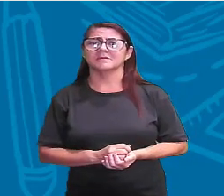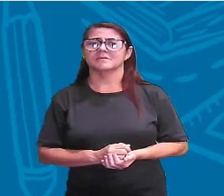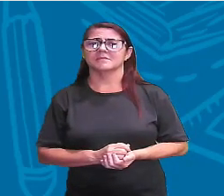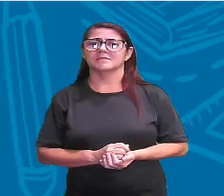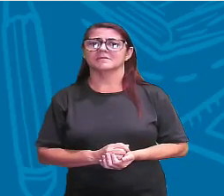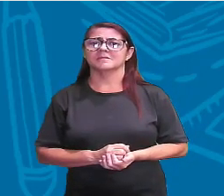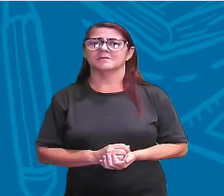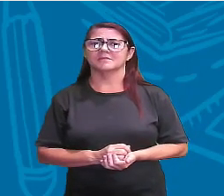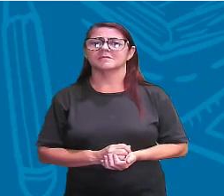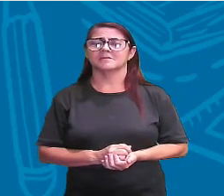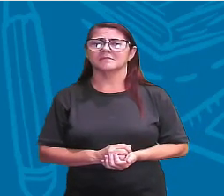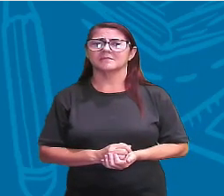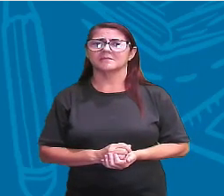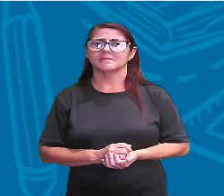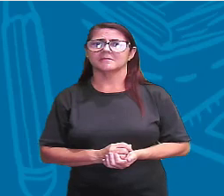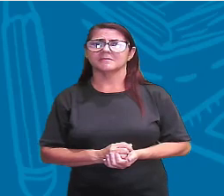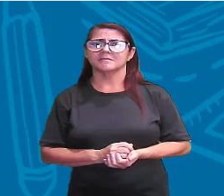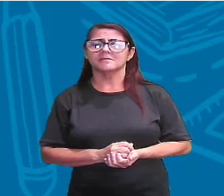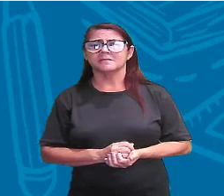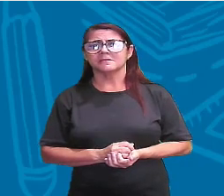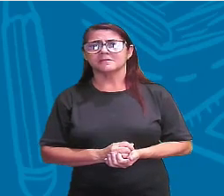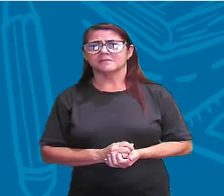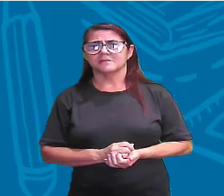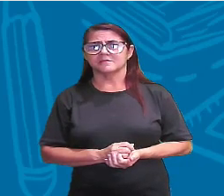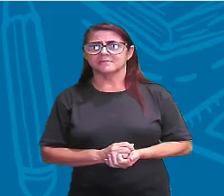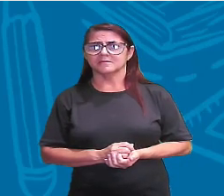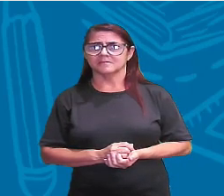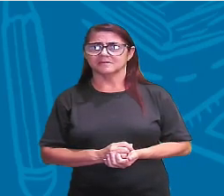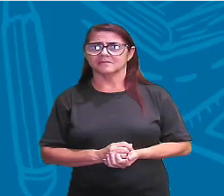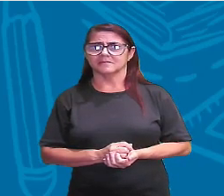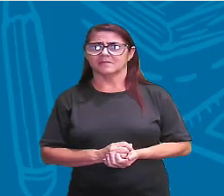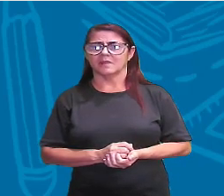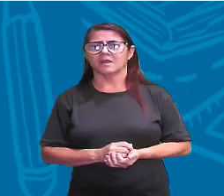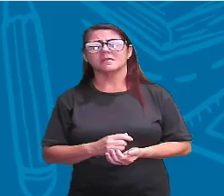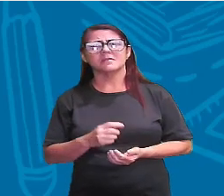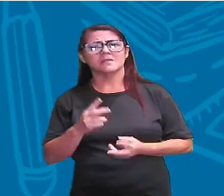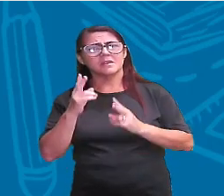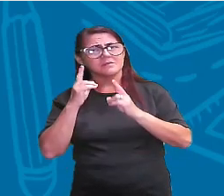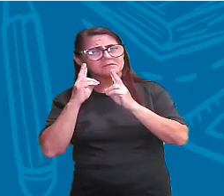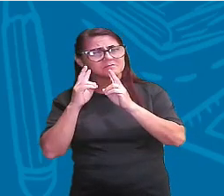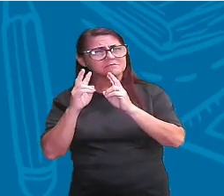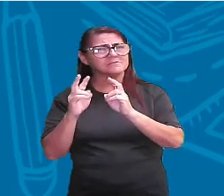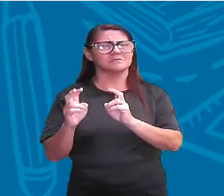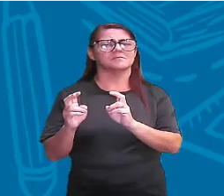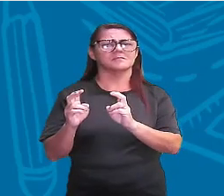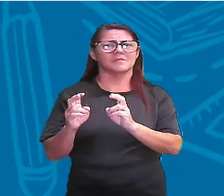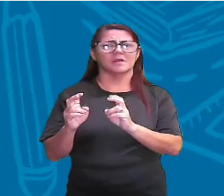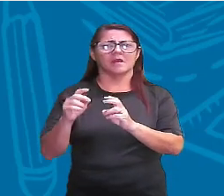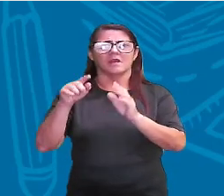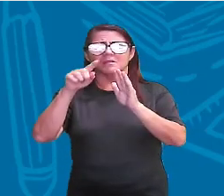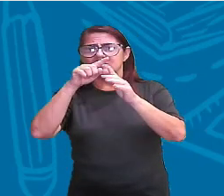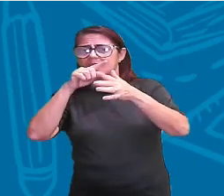qual idade. Certo, gente? Então, o how é algo que a gente tem que ficar sempre atento.